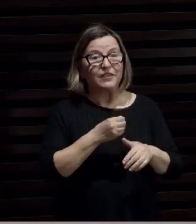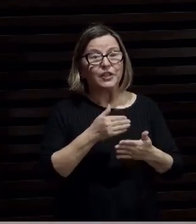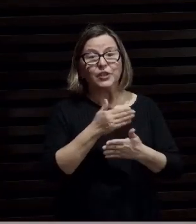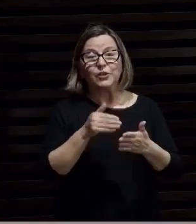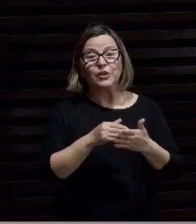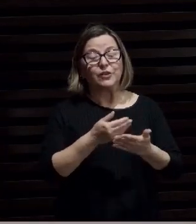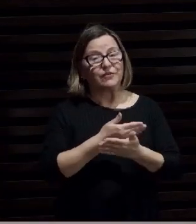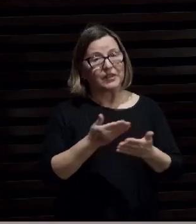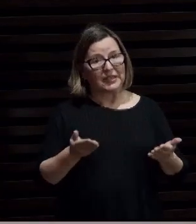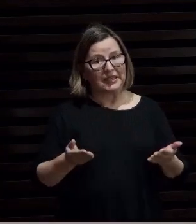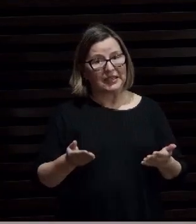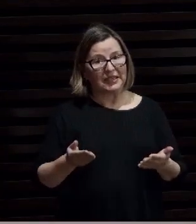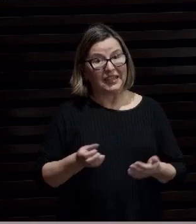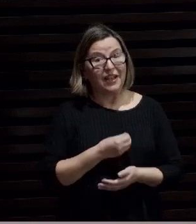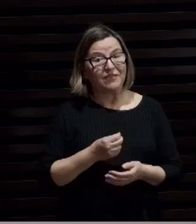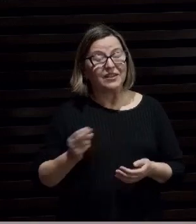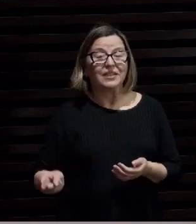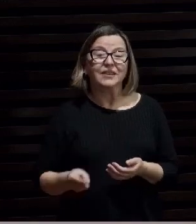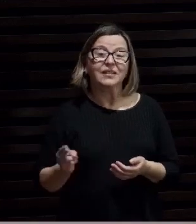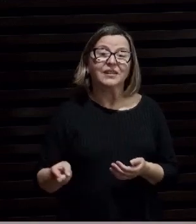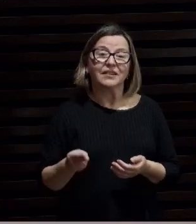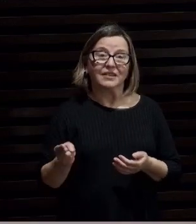A eternidade.